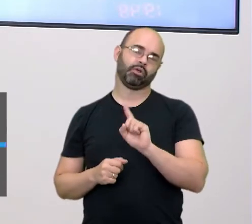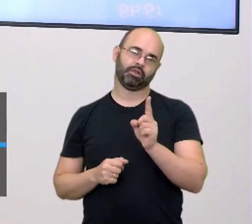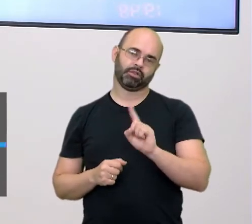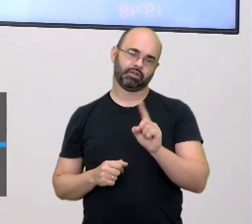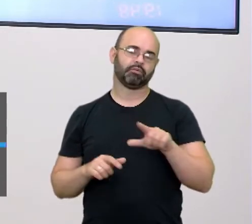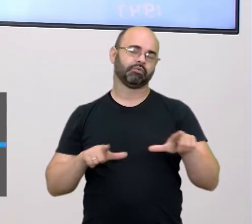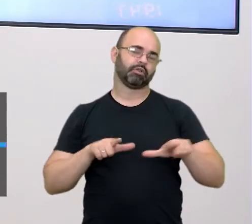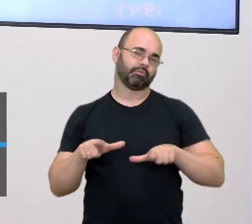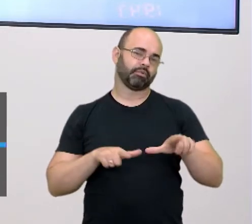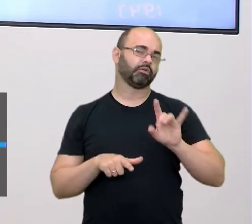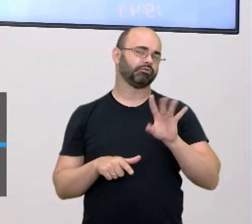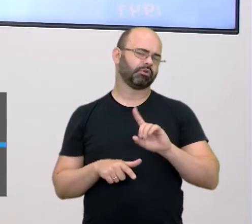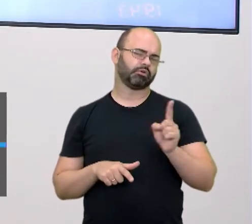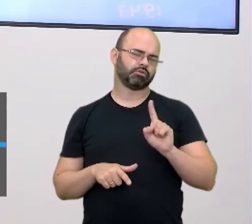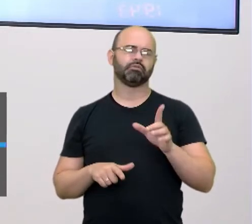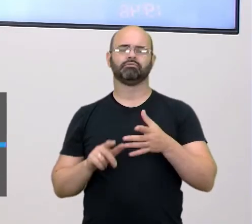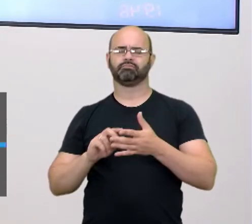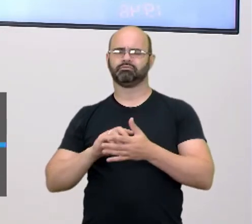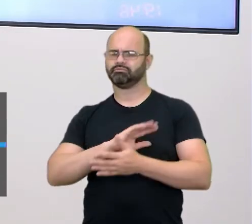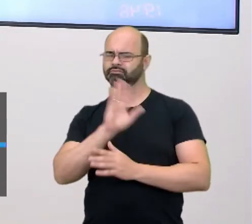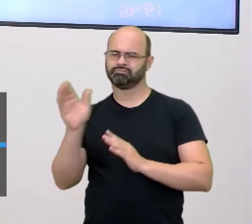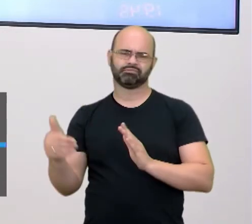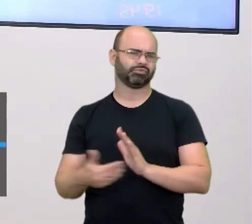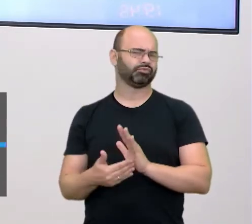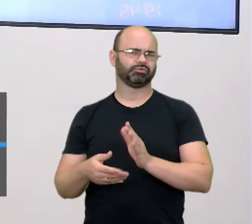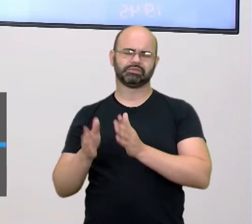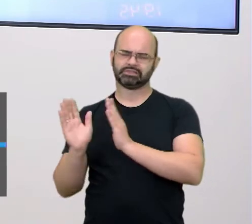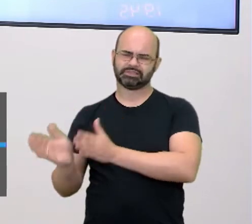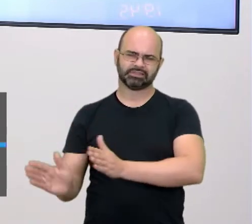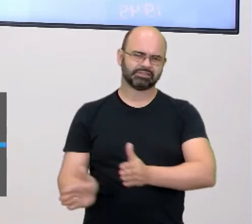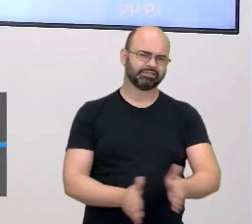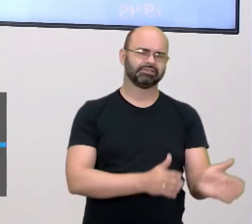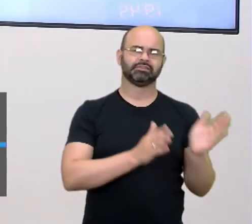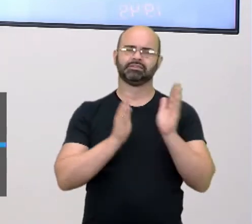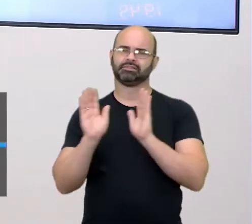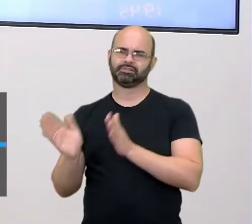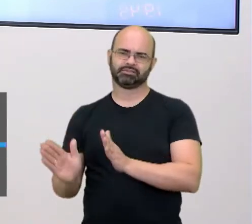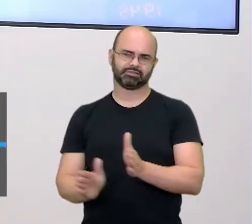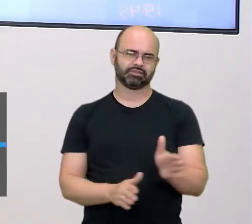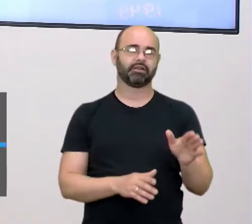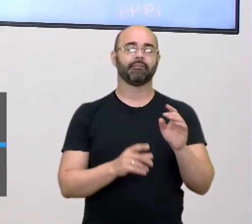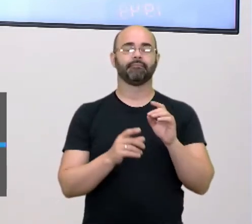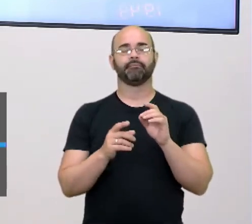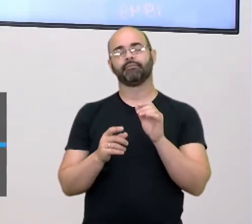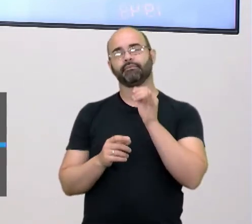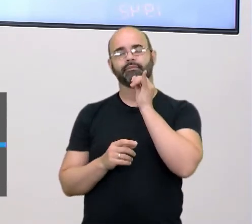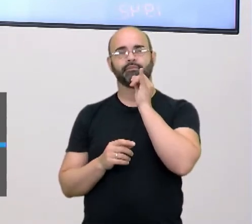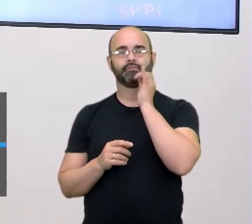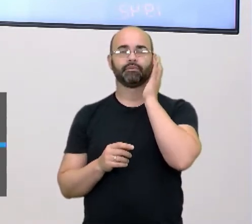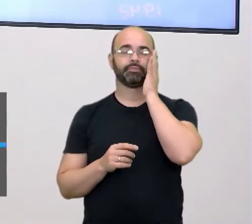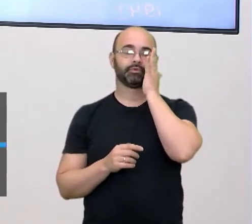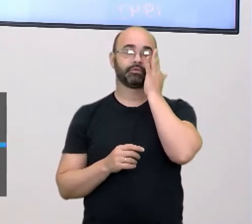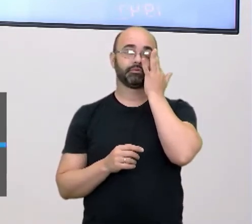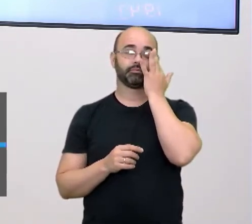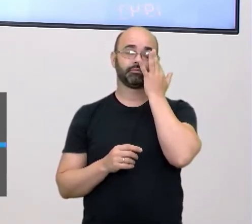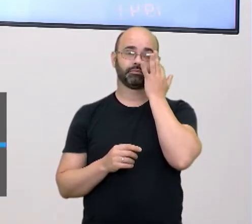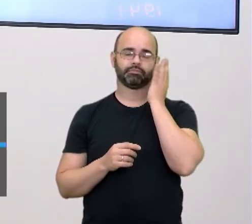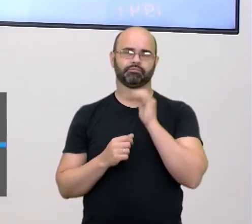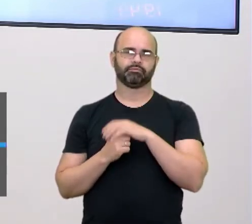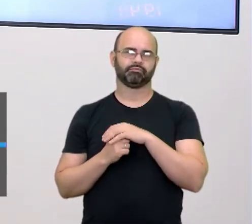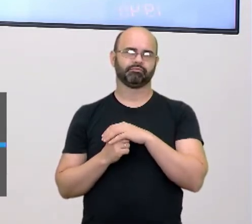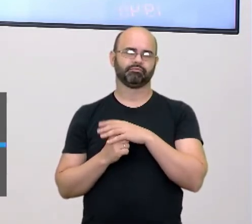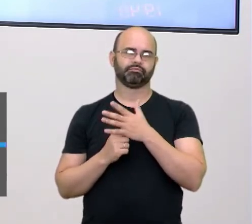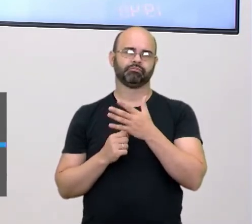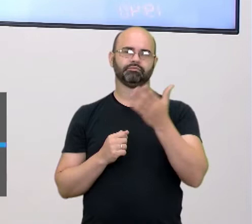descrever etapas em determinados processos, tá? Sejam eles, por exemplo, um processo específico, né, como